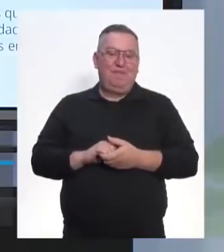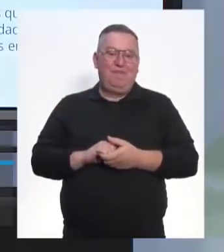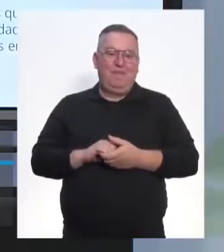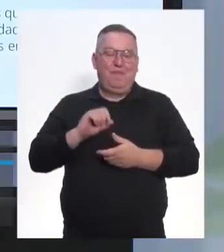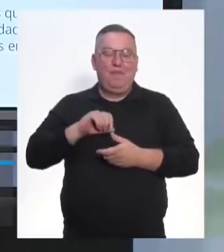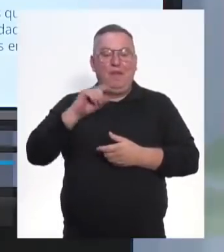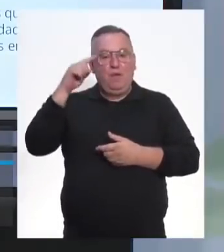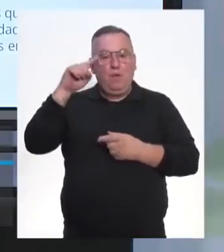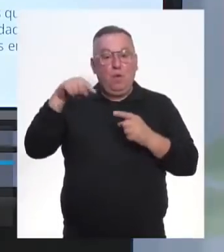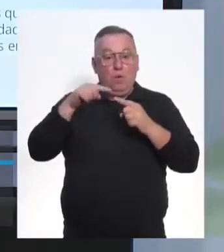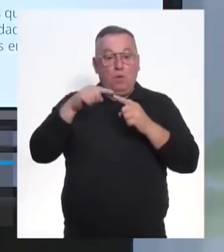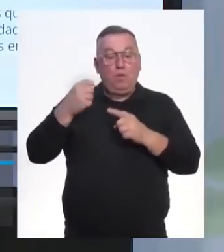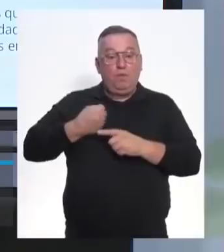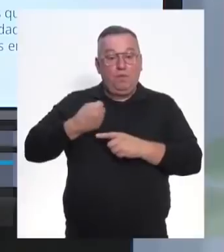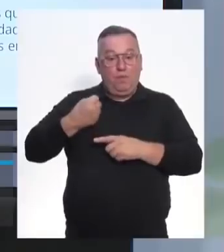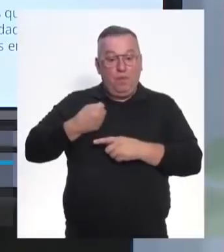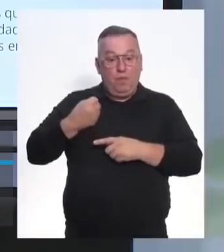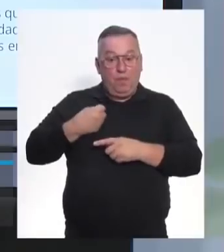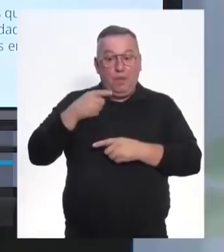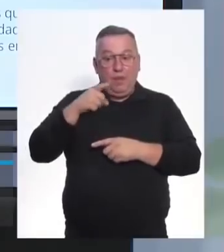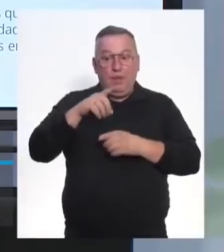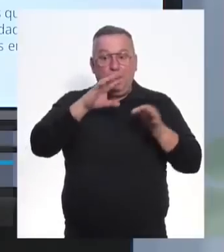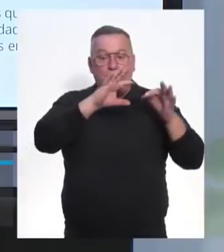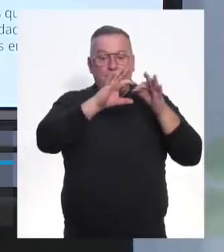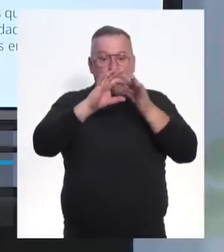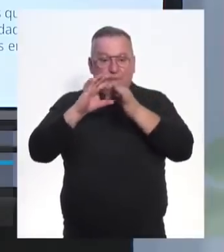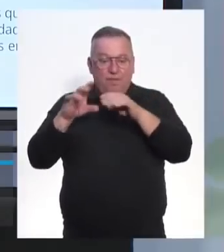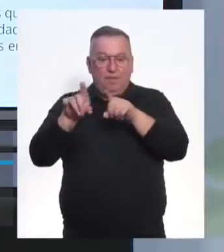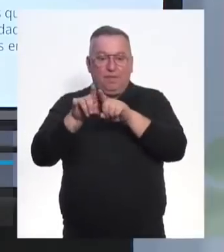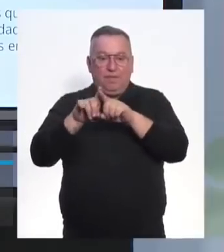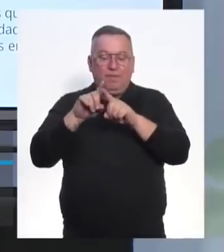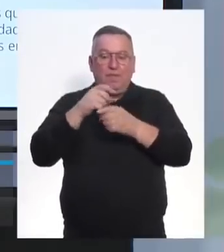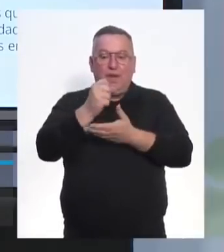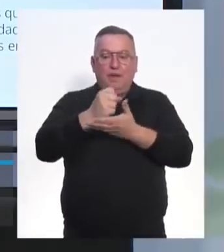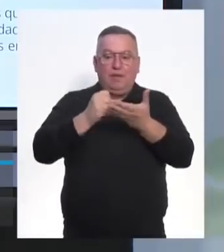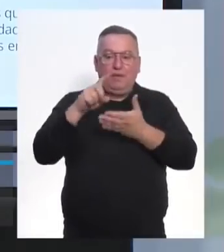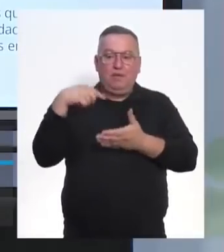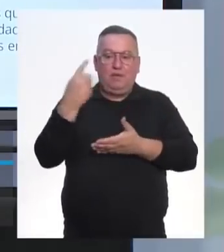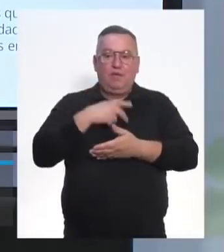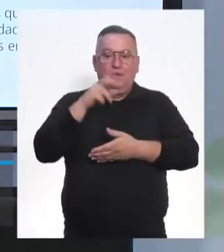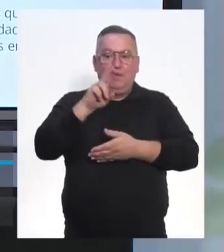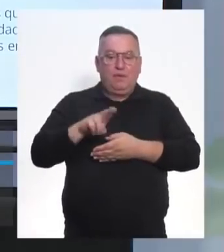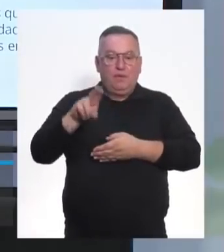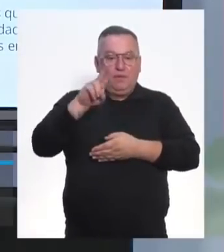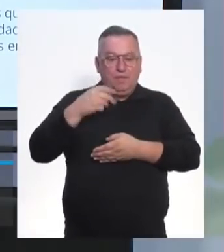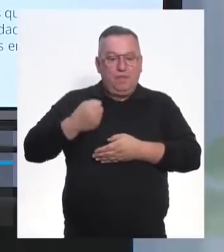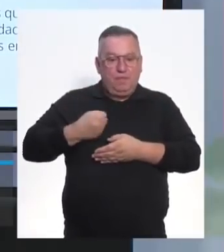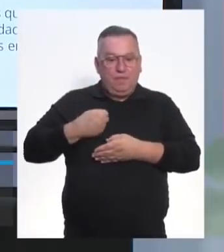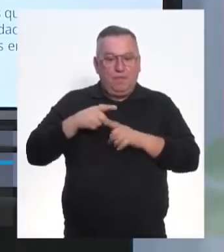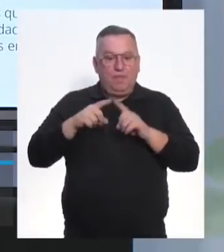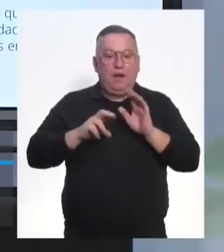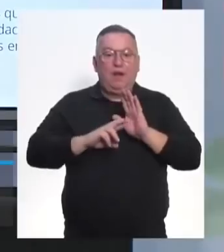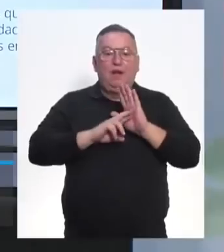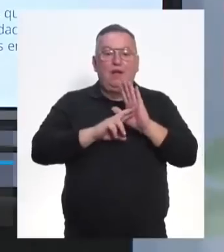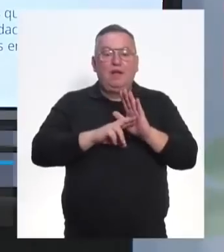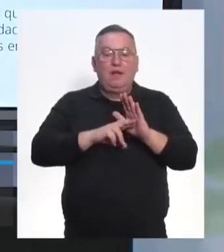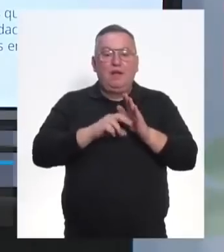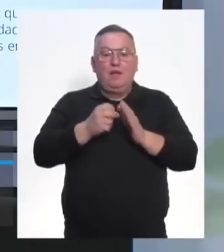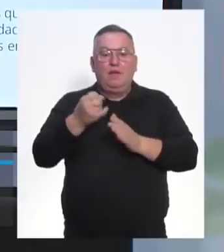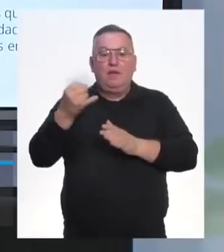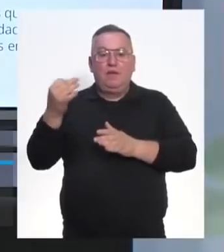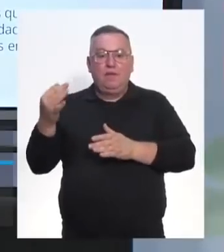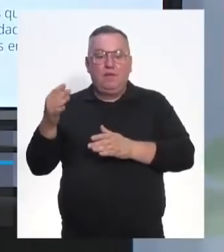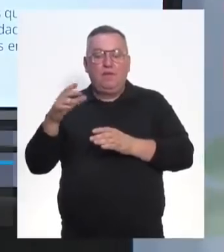ideia aí, né, da numeração, desse contexto aí. Então, basicamente, nós precisamos utilizar essa numeração para representar